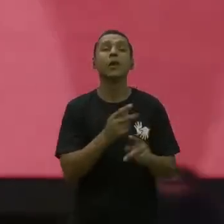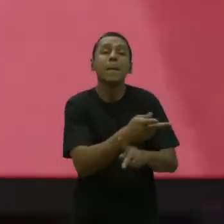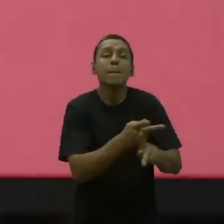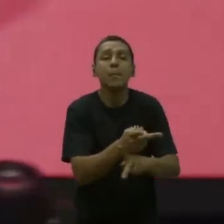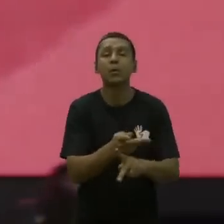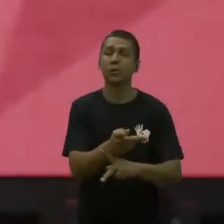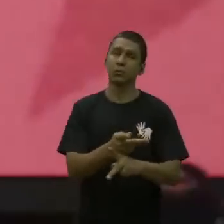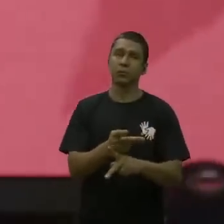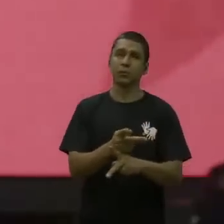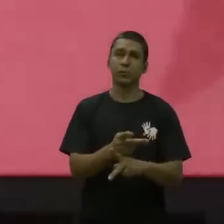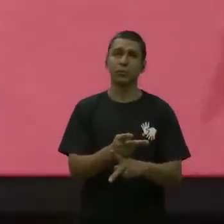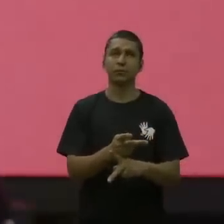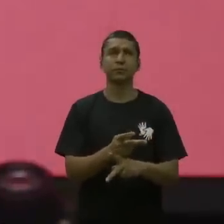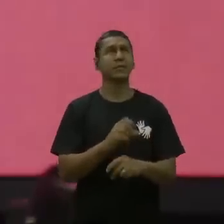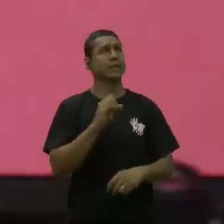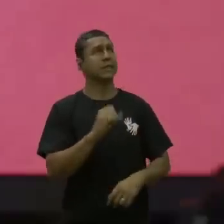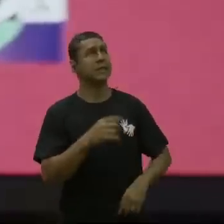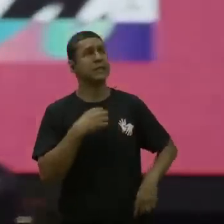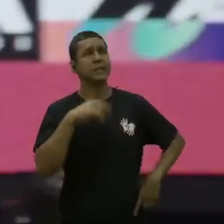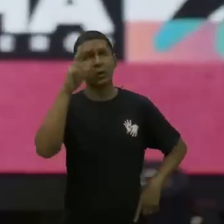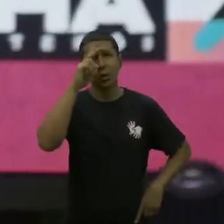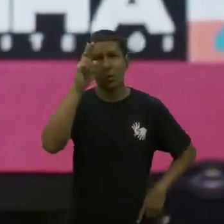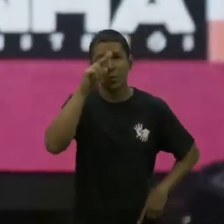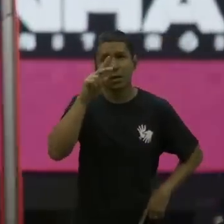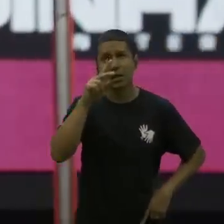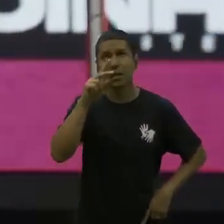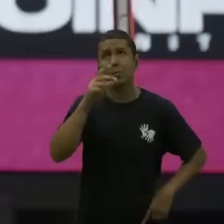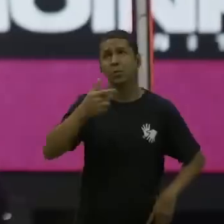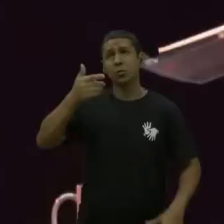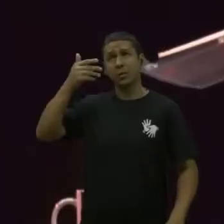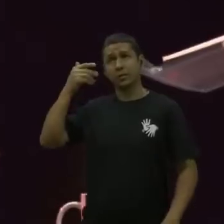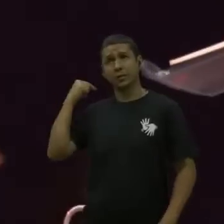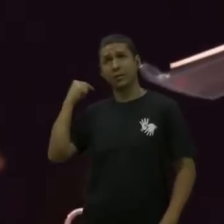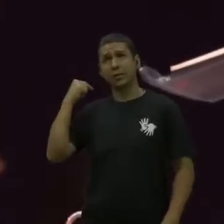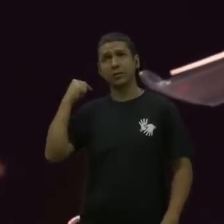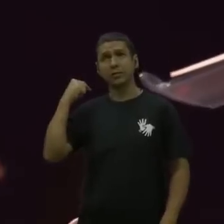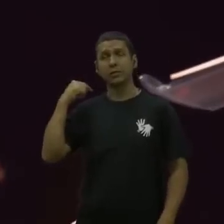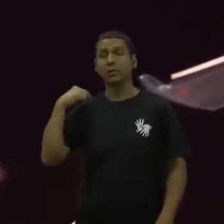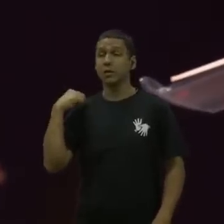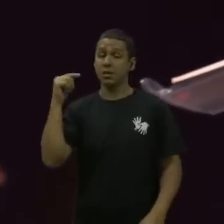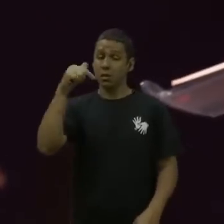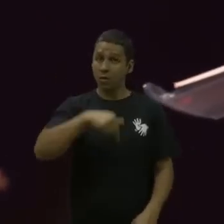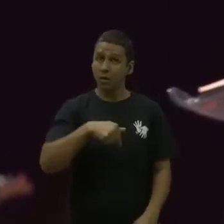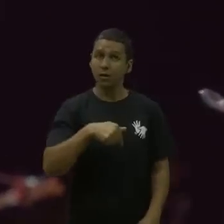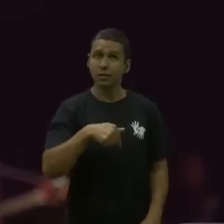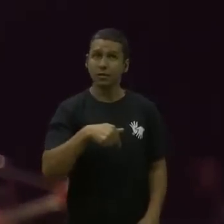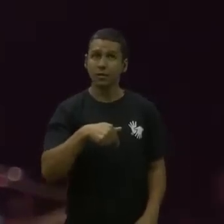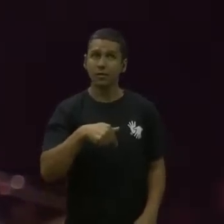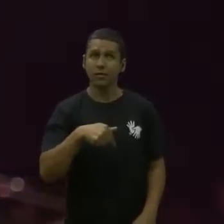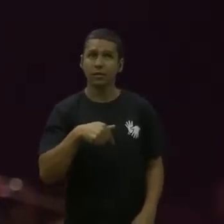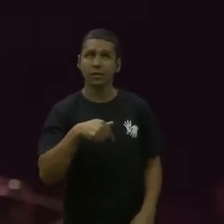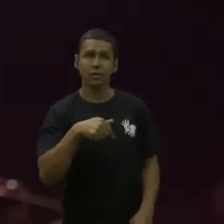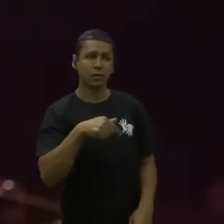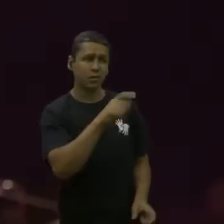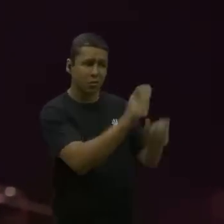Se eu me lembro do que me tirou de lá e me trouxe até aqui, o olhar dos outros não me